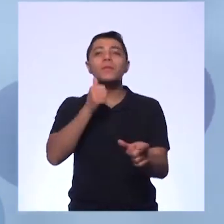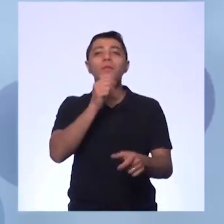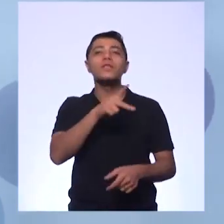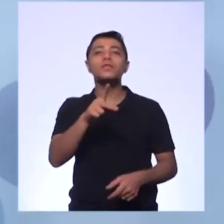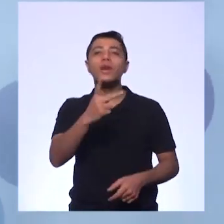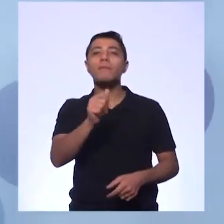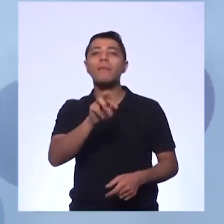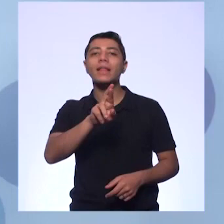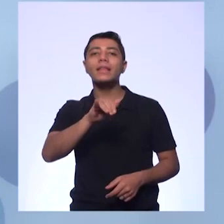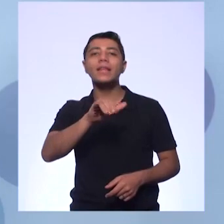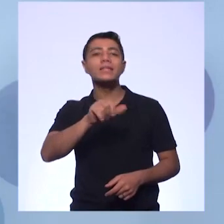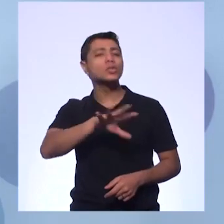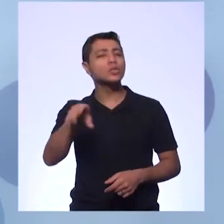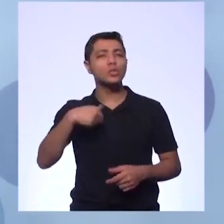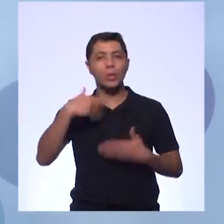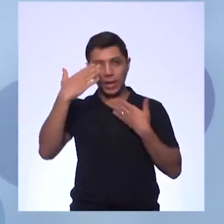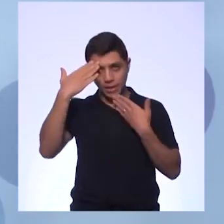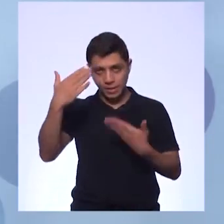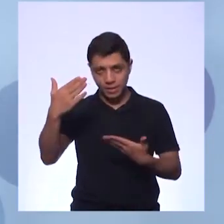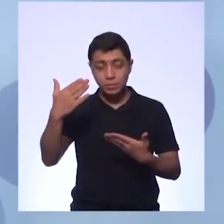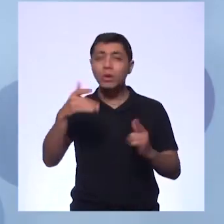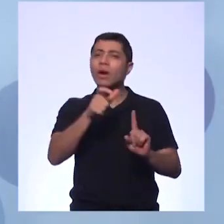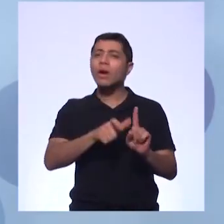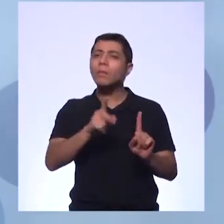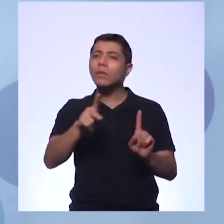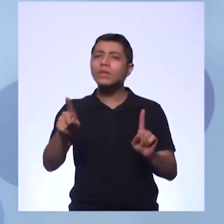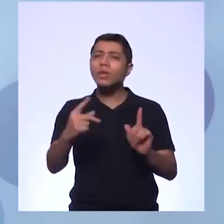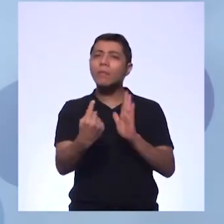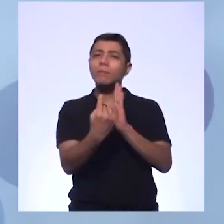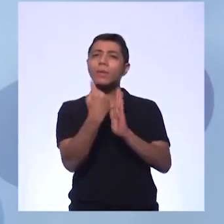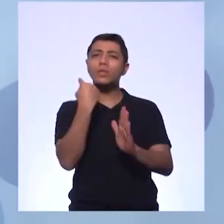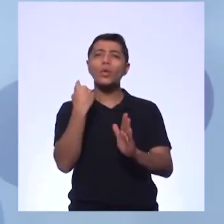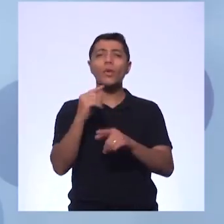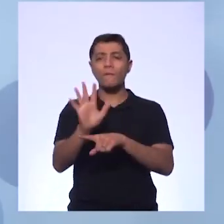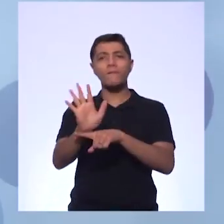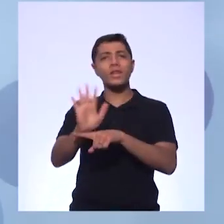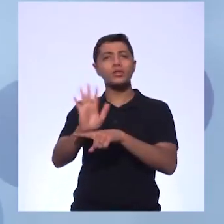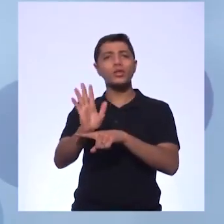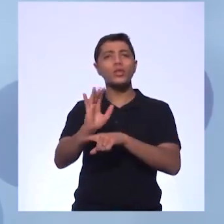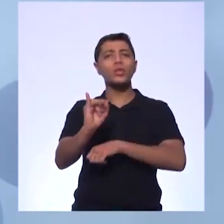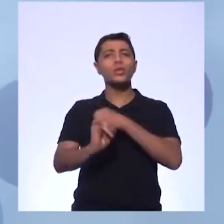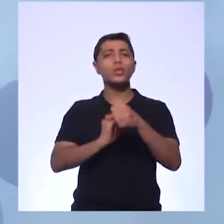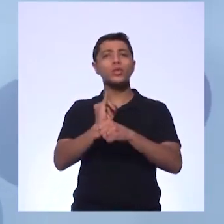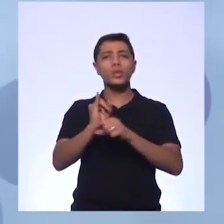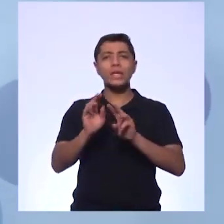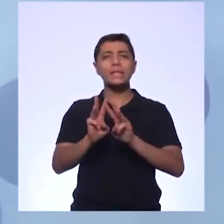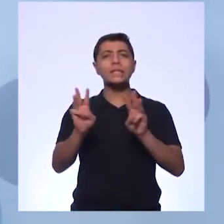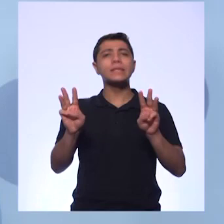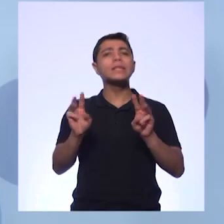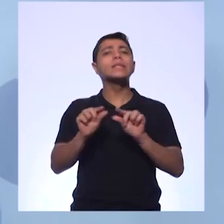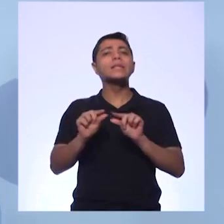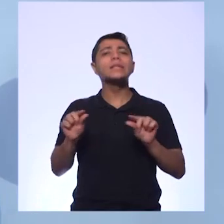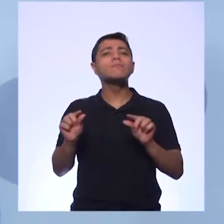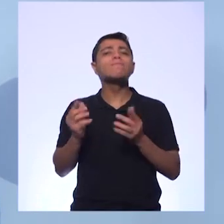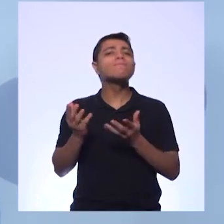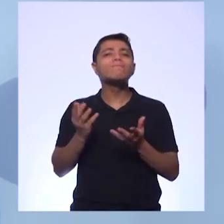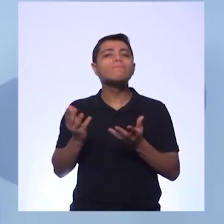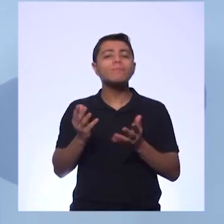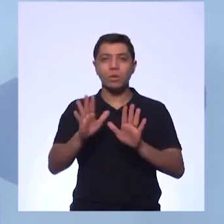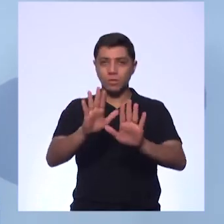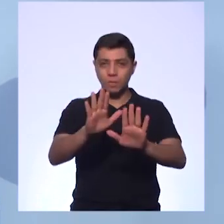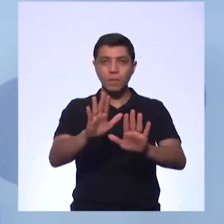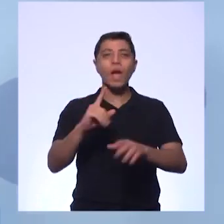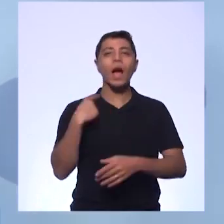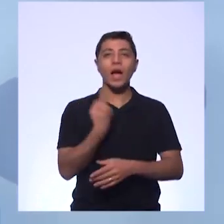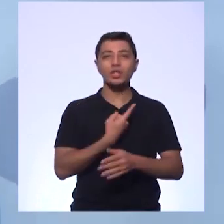vídeo. A gente coloca, não a gente, mas os PowerPoints, as apresentações, esses slides que a gente usa, elas ficam disponíveis na